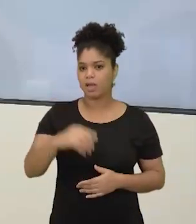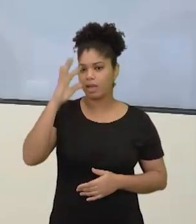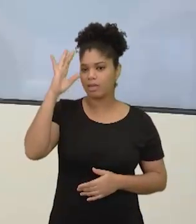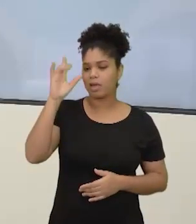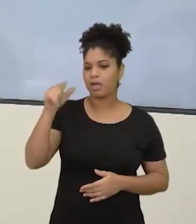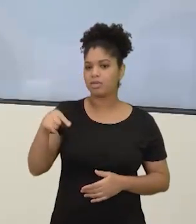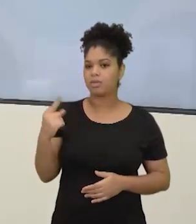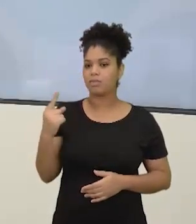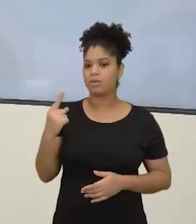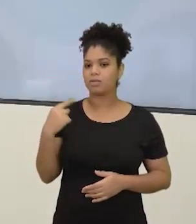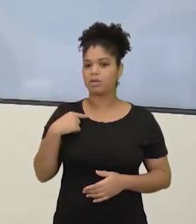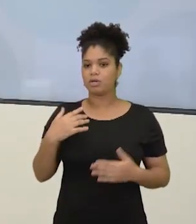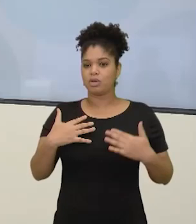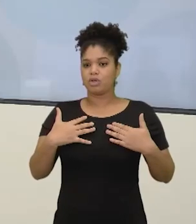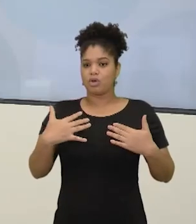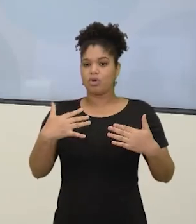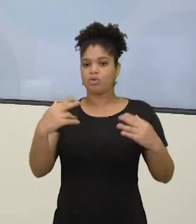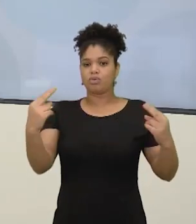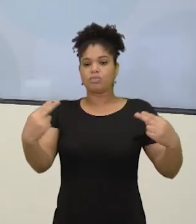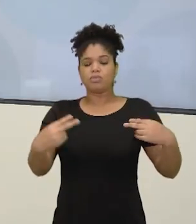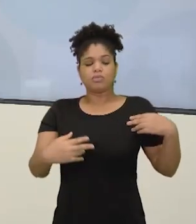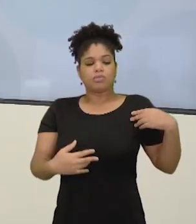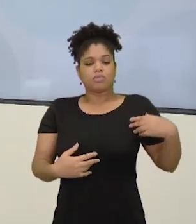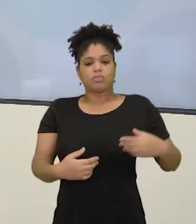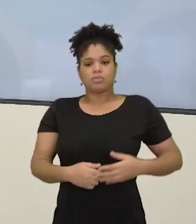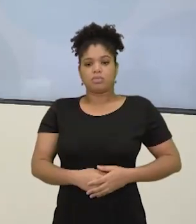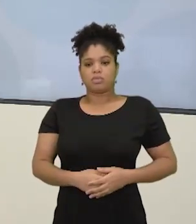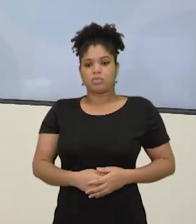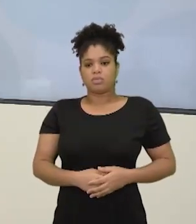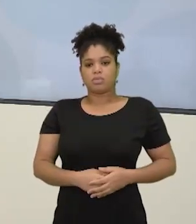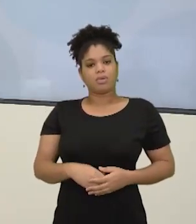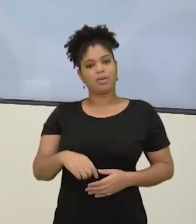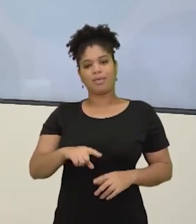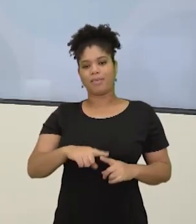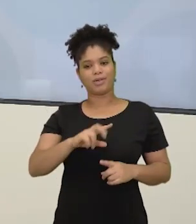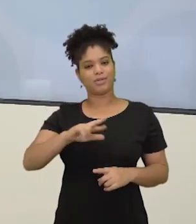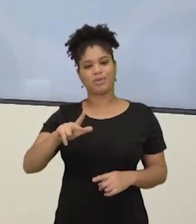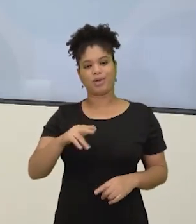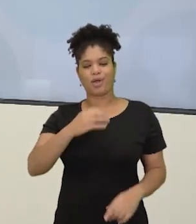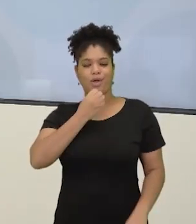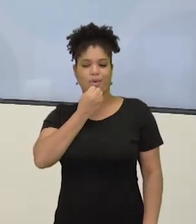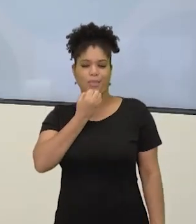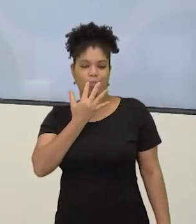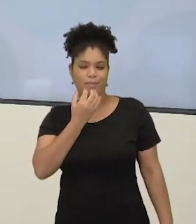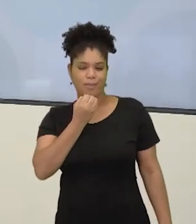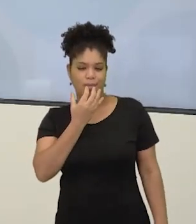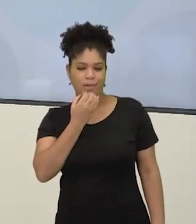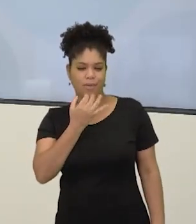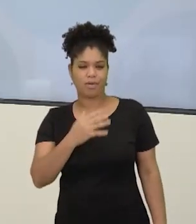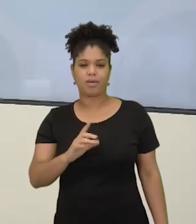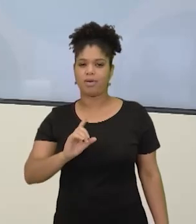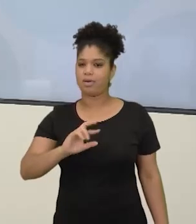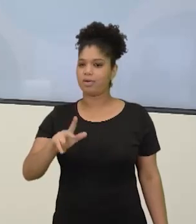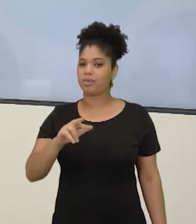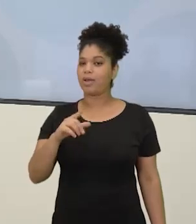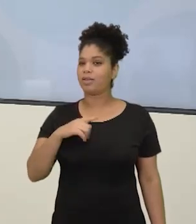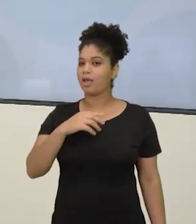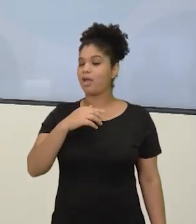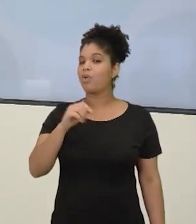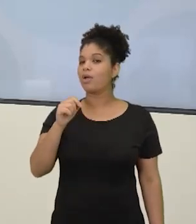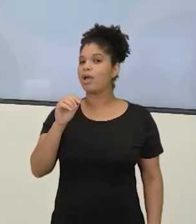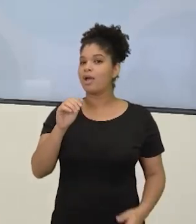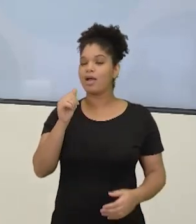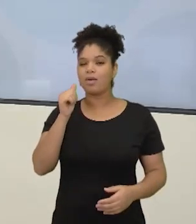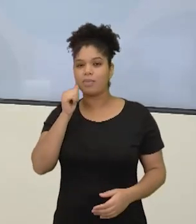Pedro frontal, postado de maneira reta, como herói. A gente sabe que ele não era um cara tão bonzinho assim, ele tinha seus casos extraconjugais, ele tinha